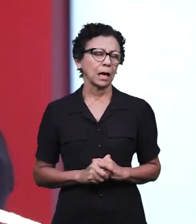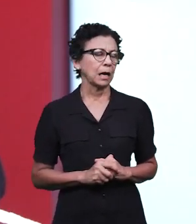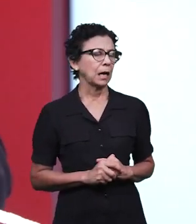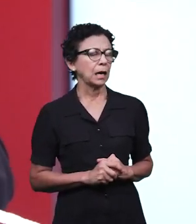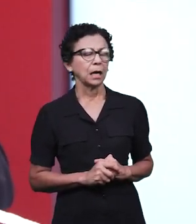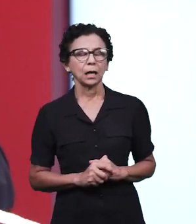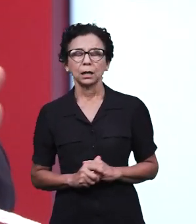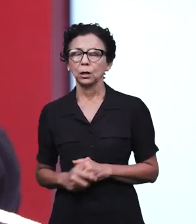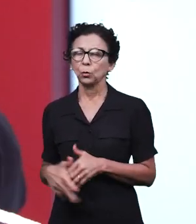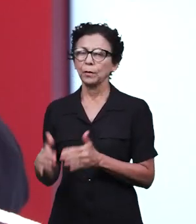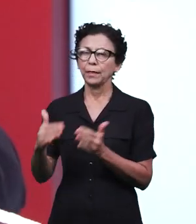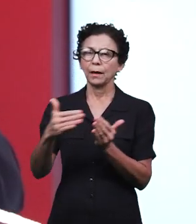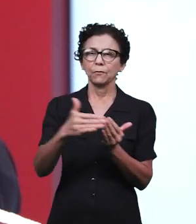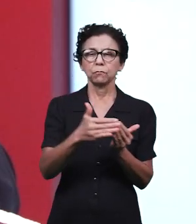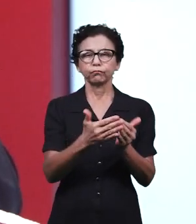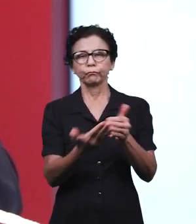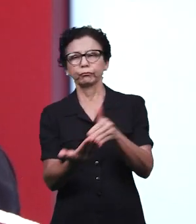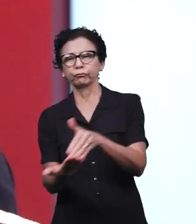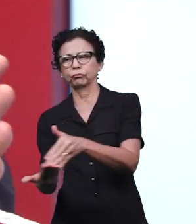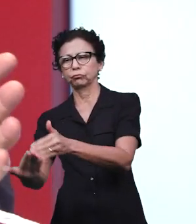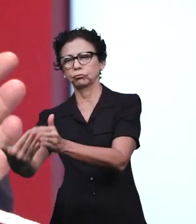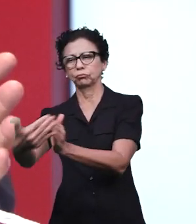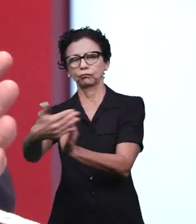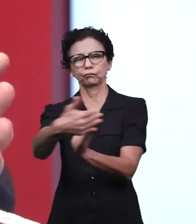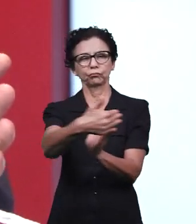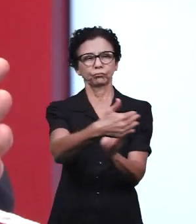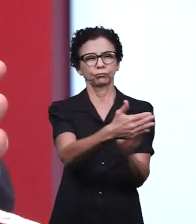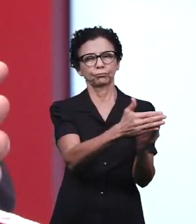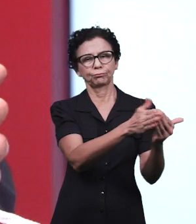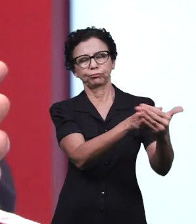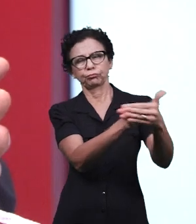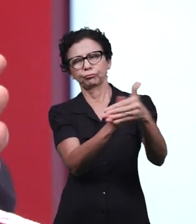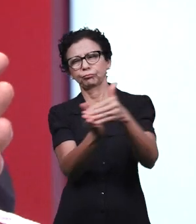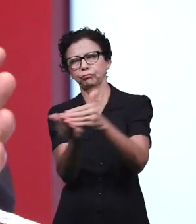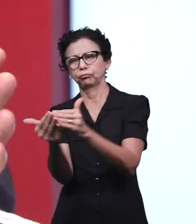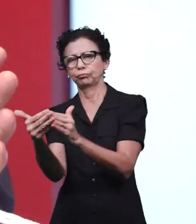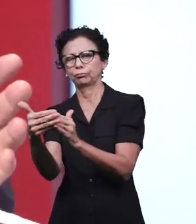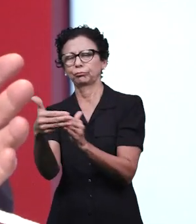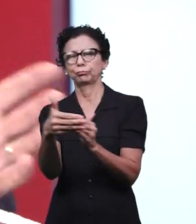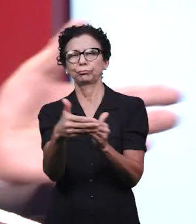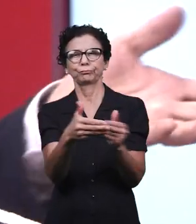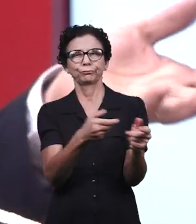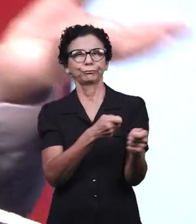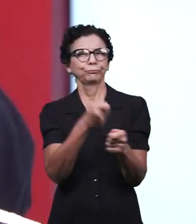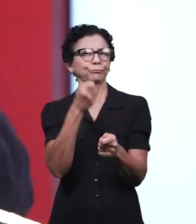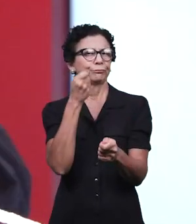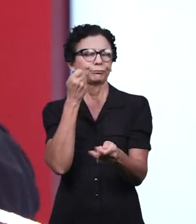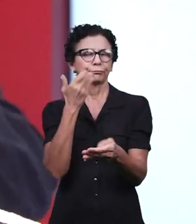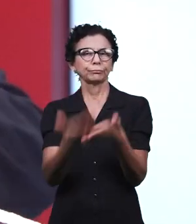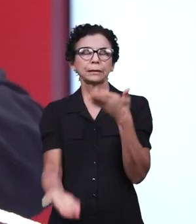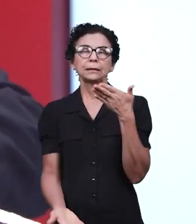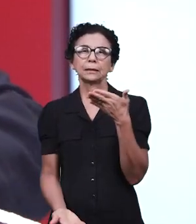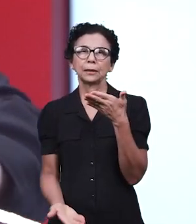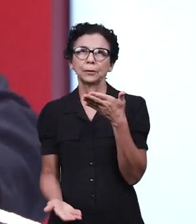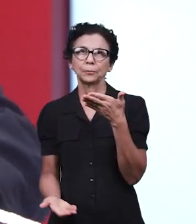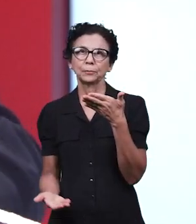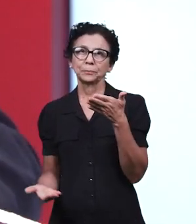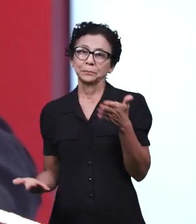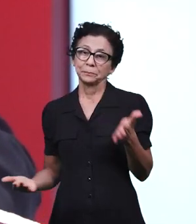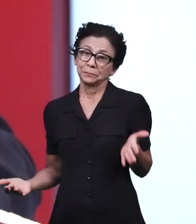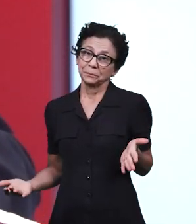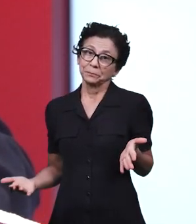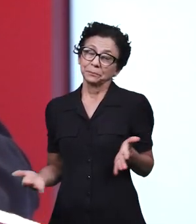A partir dali, eles perdem o controle e saem vagueando pelo mar com grandes dificuldades, que ainda vão